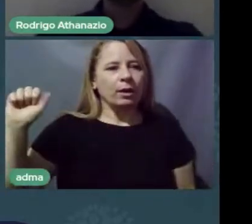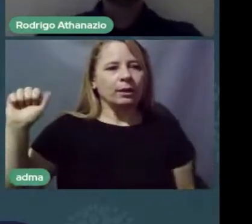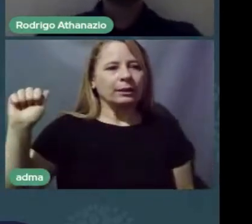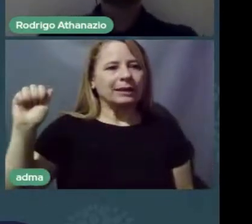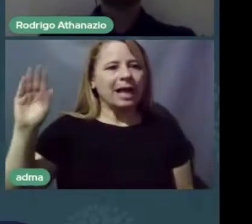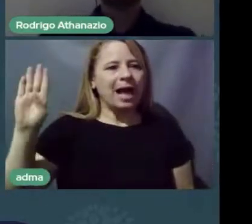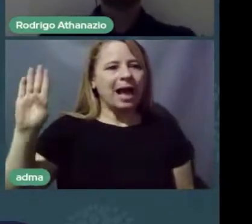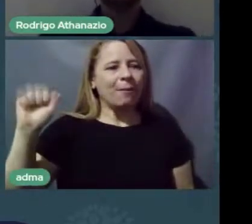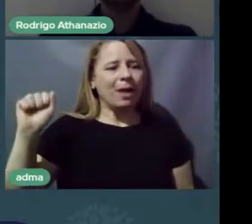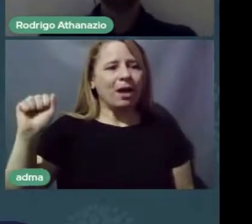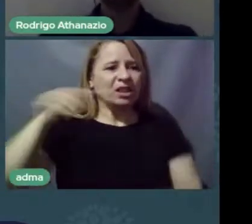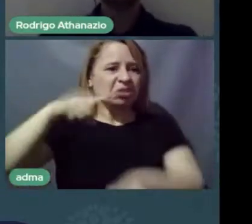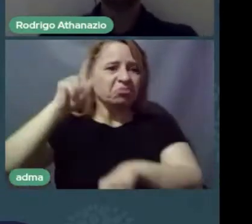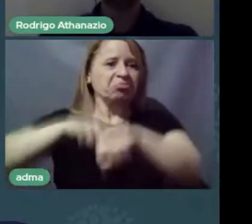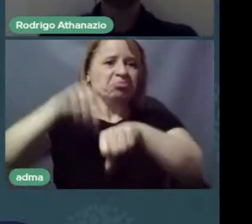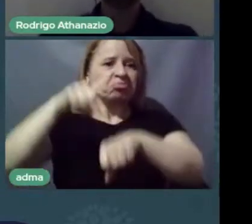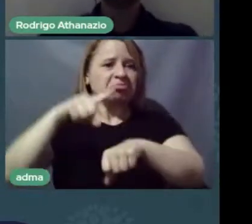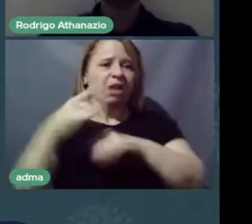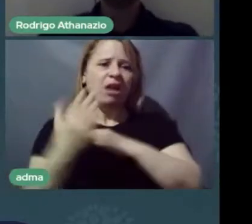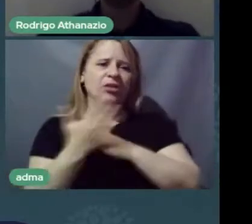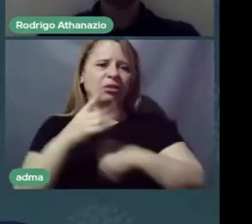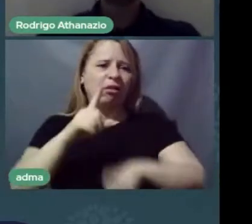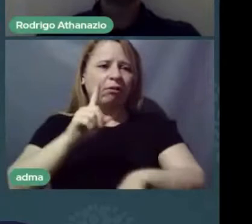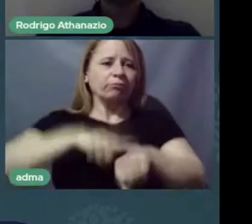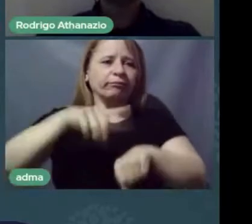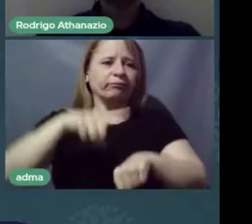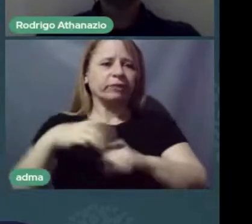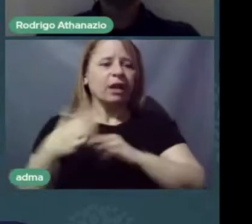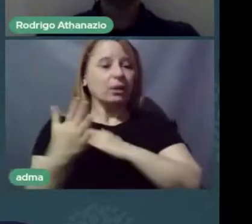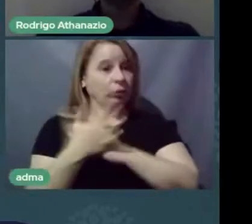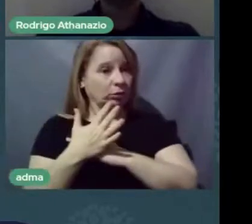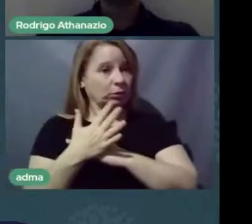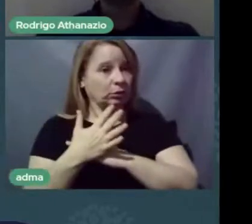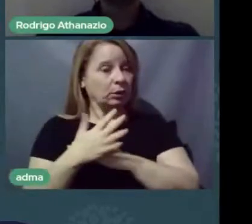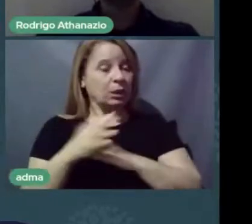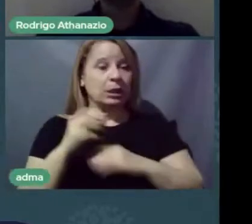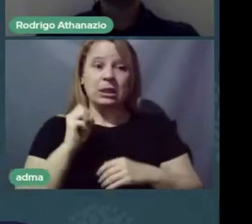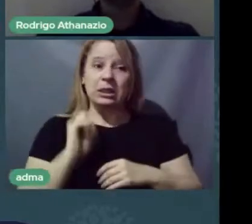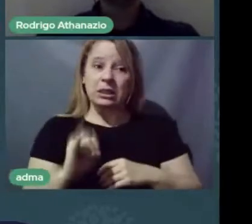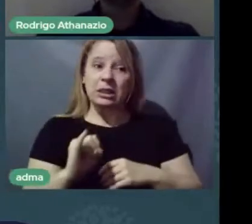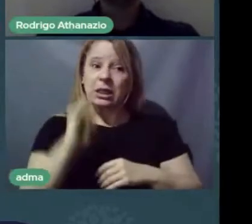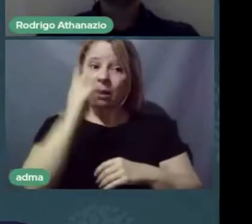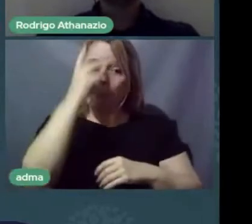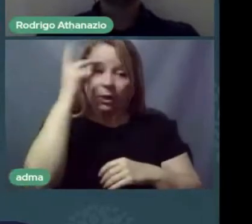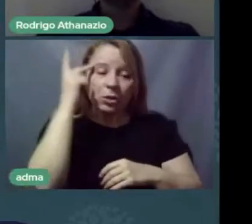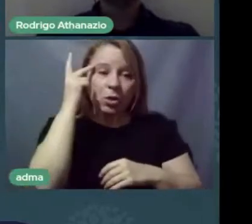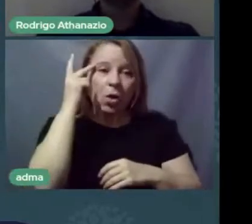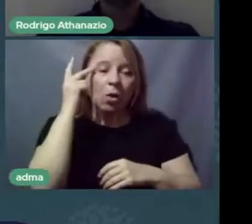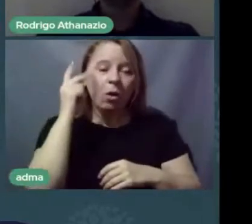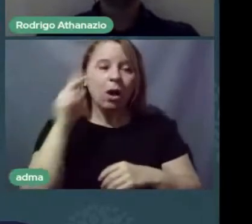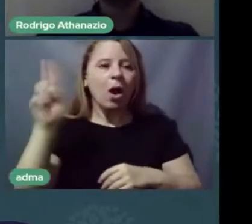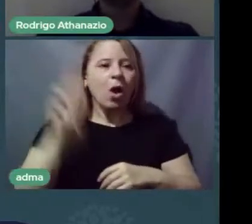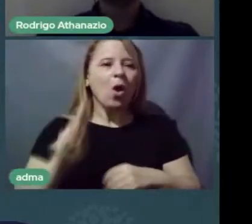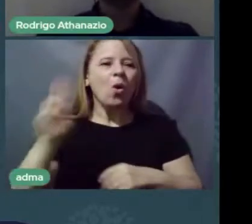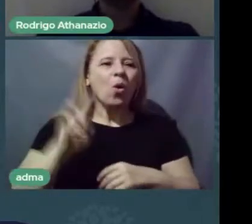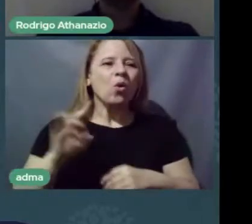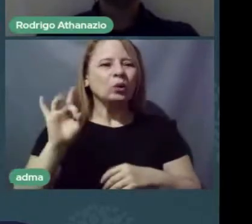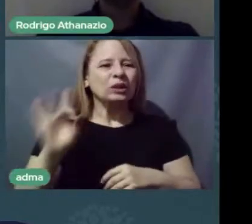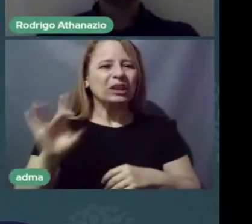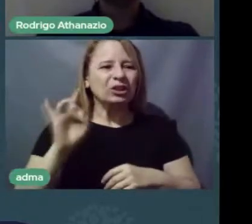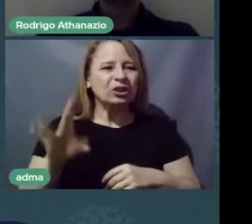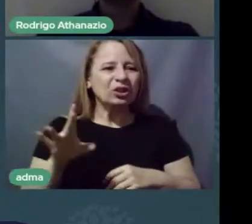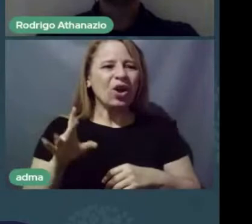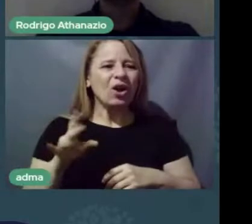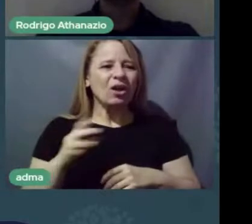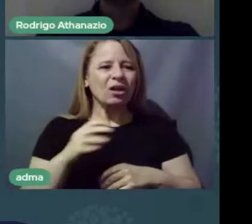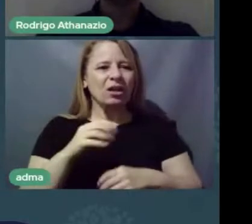curta duração. E a gente até hoje vê que os pacientes que ficam usando muito broncodilatador de resgate, então vejam,